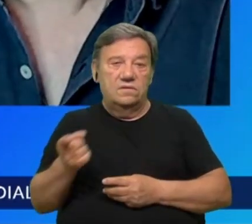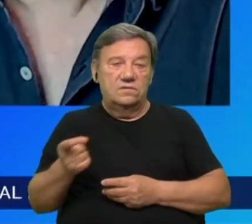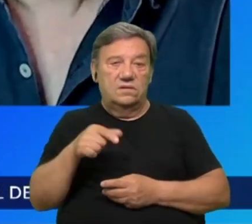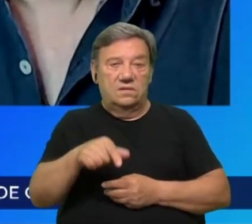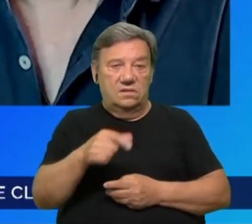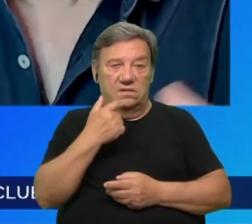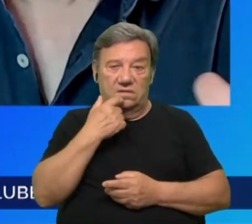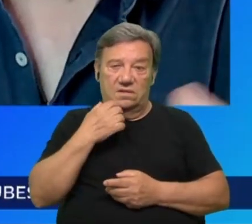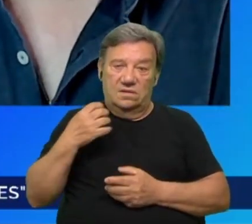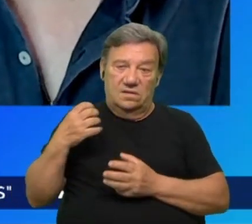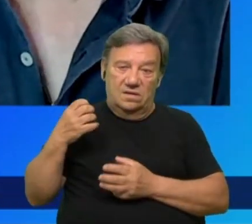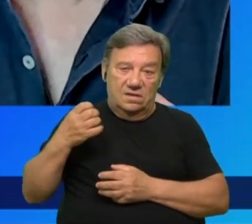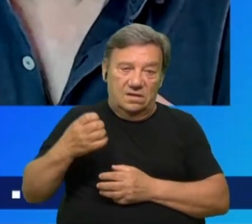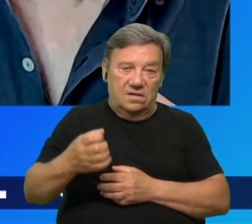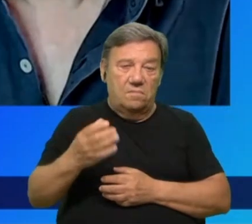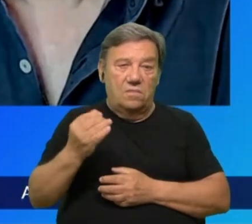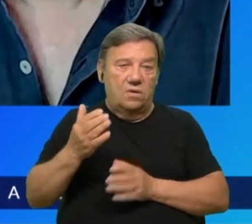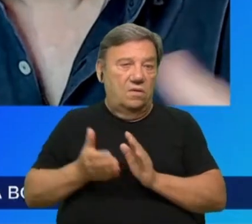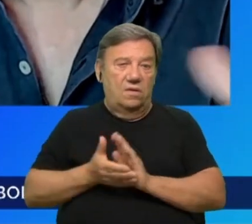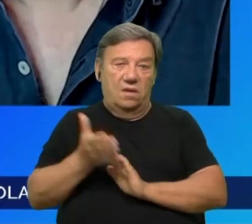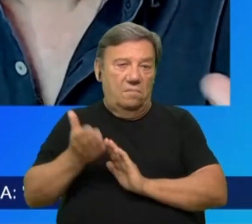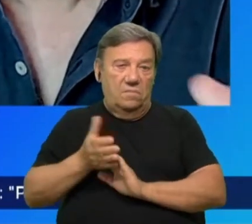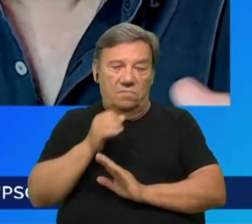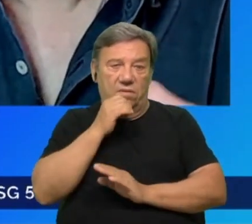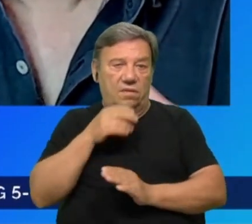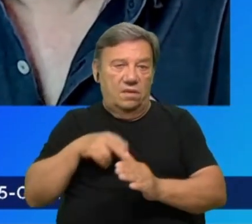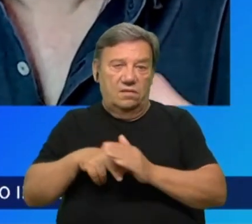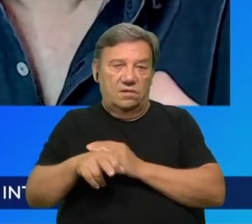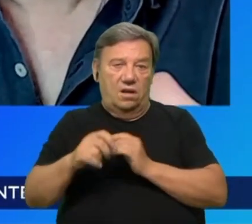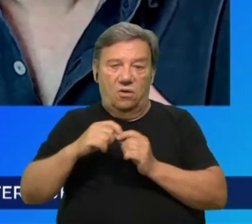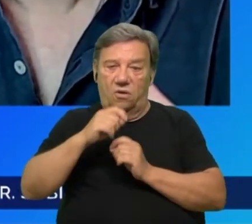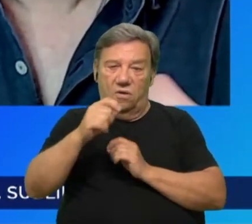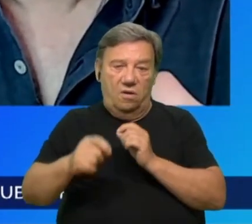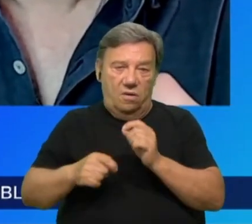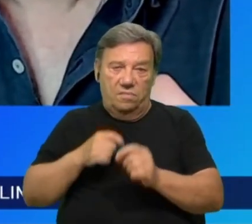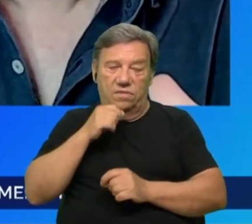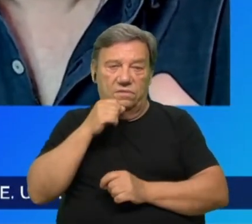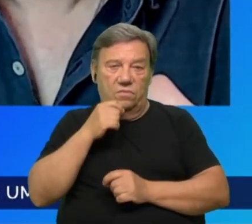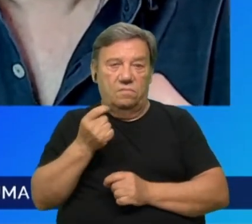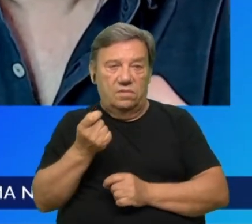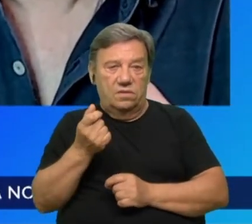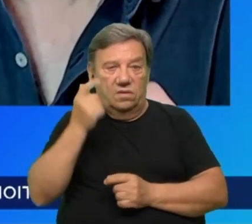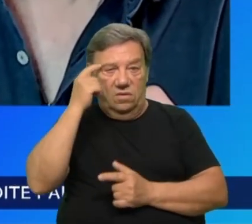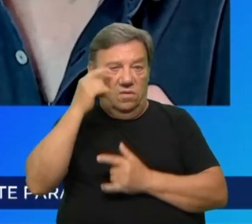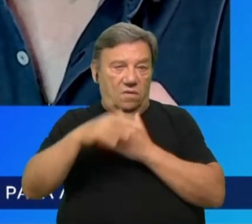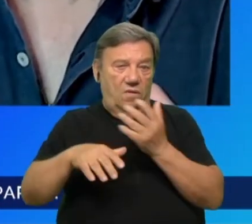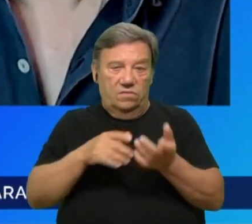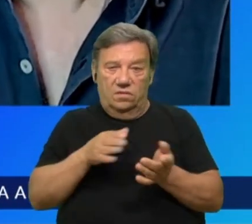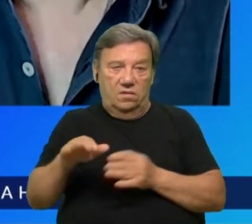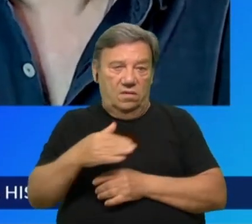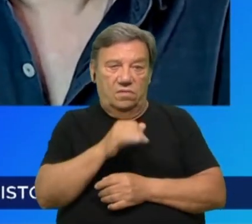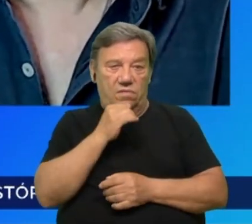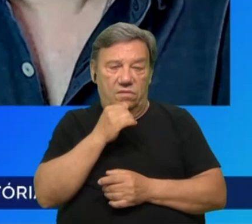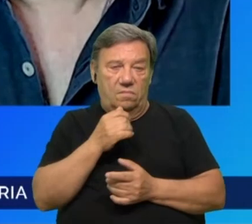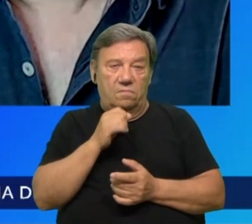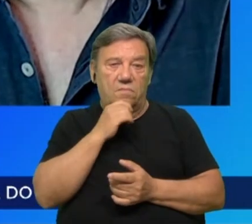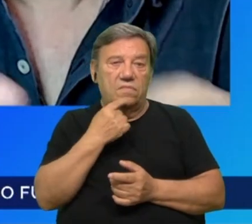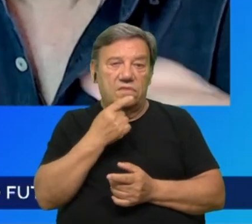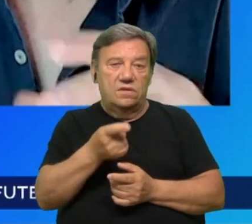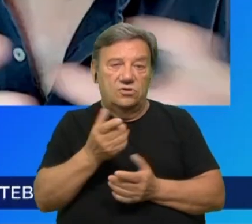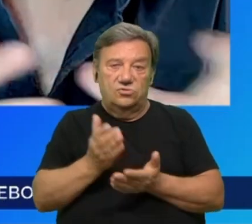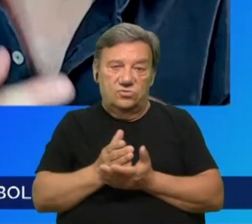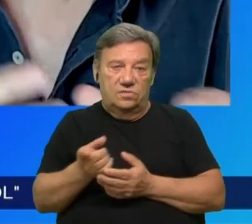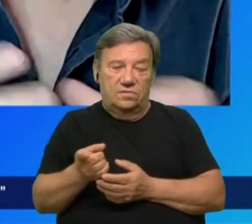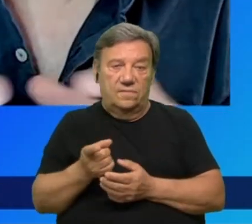estes asteroides, muito rapidamente, podem entrar em órbitas que são um bocadinho caóticas. Ou seja, diz este